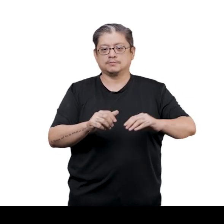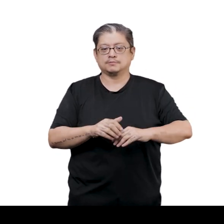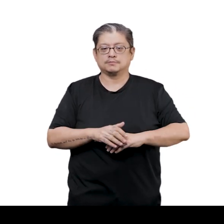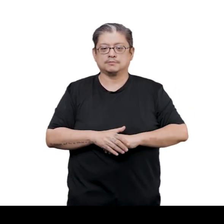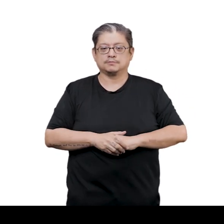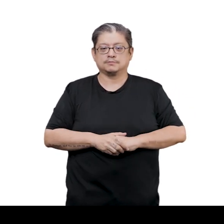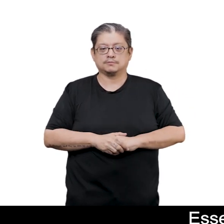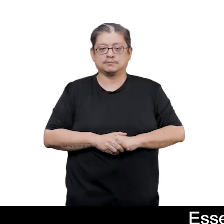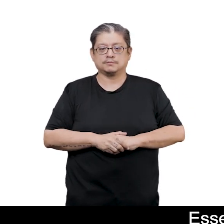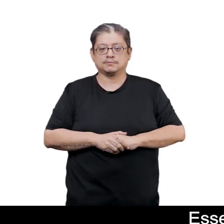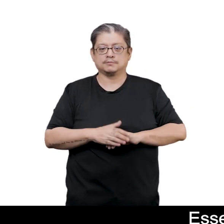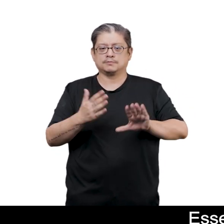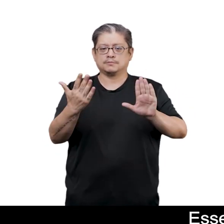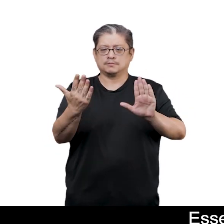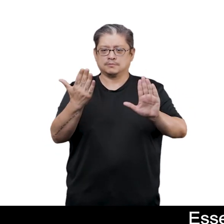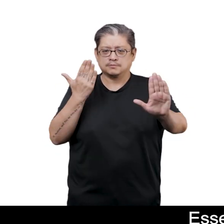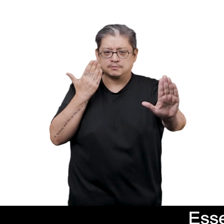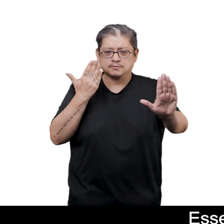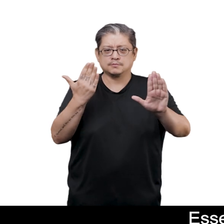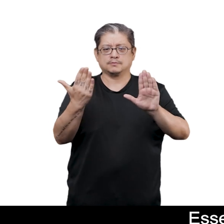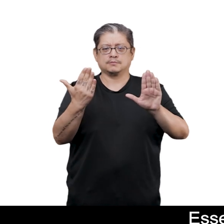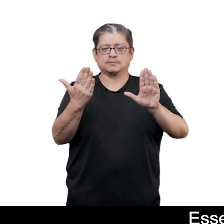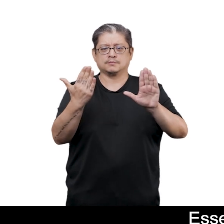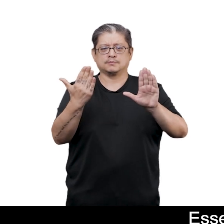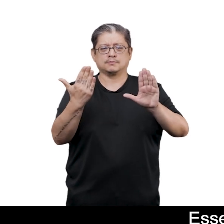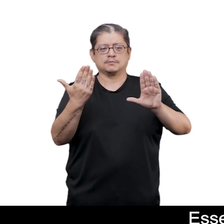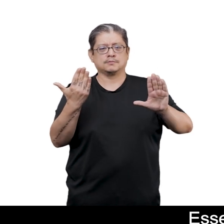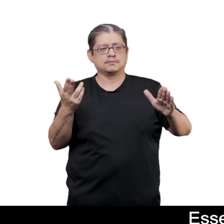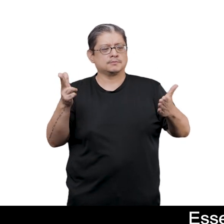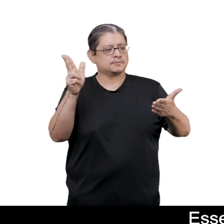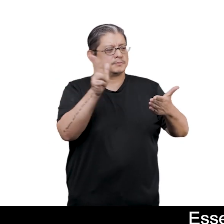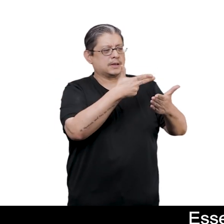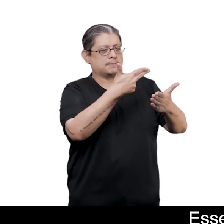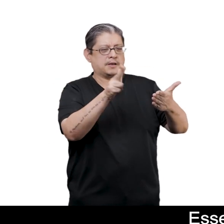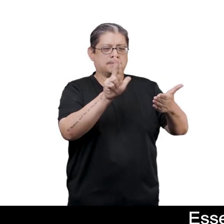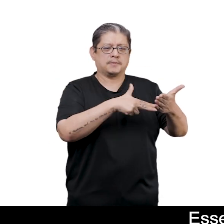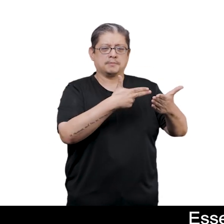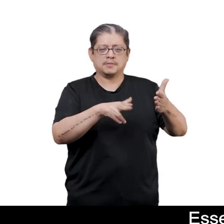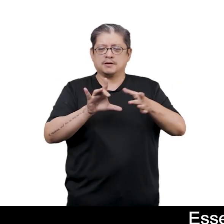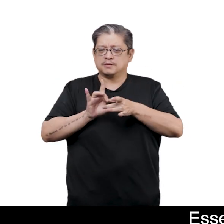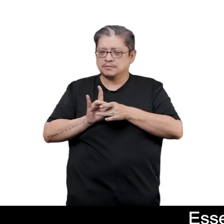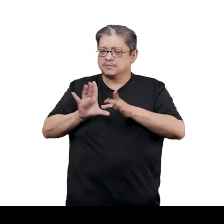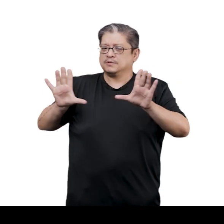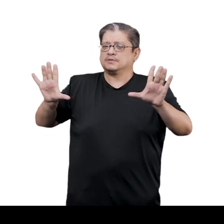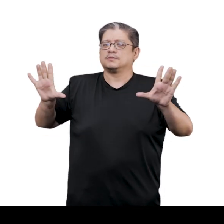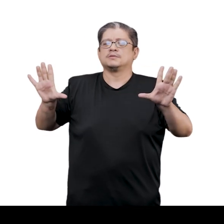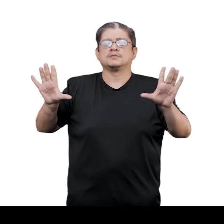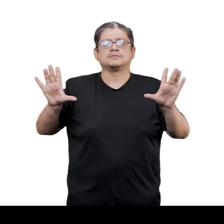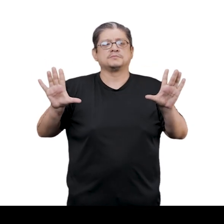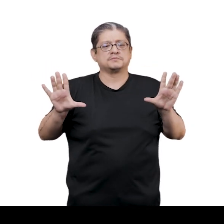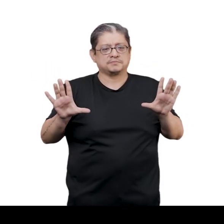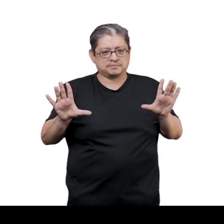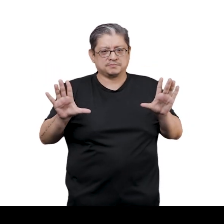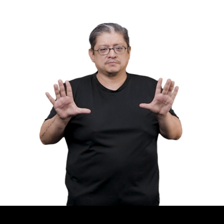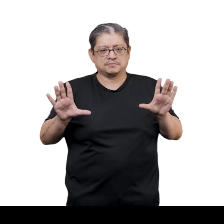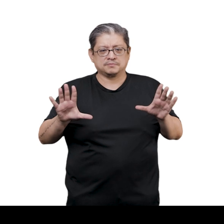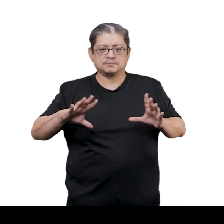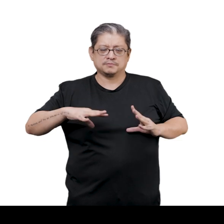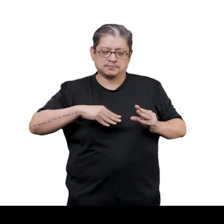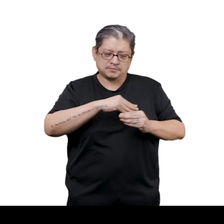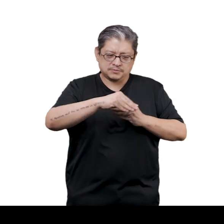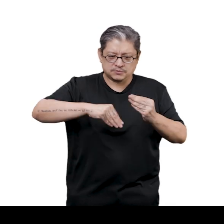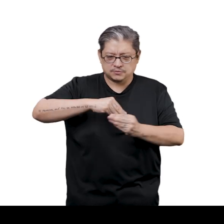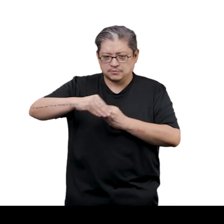formas. Esse contraste entre a precisão gráfica e a liberdade da pincelada sublinha o caráter híbrido